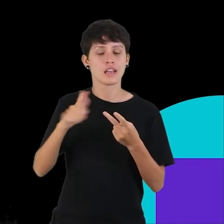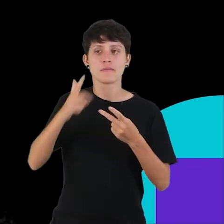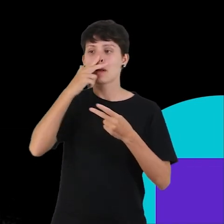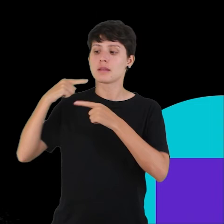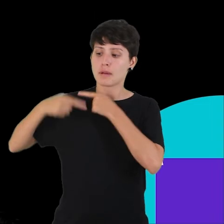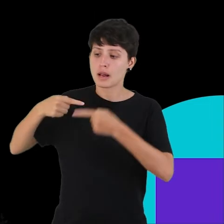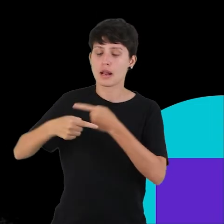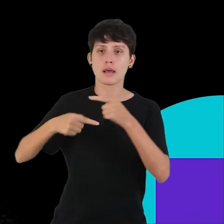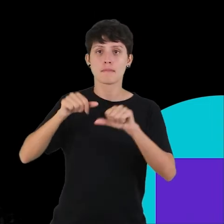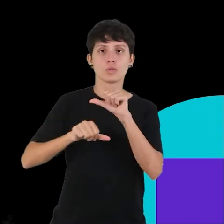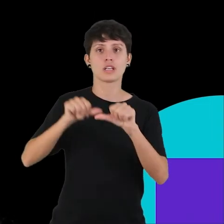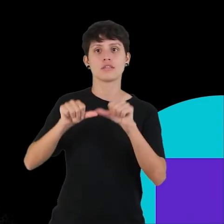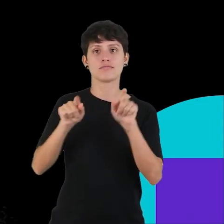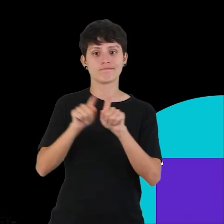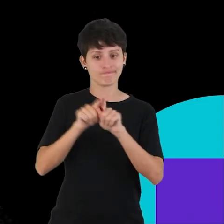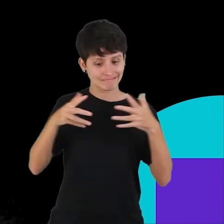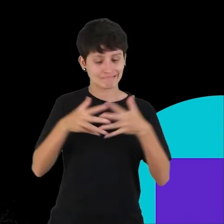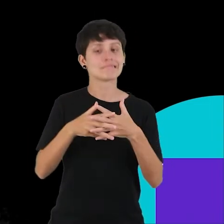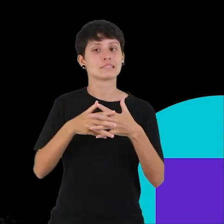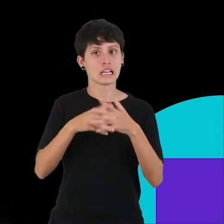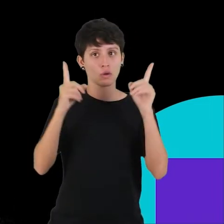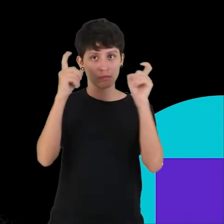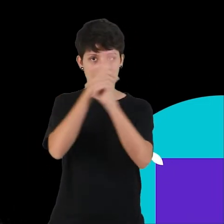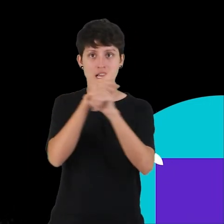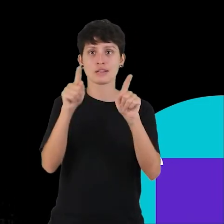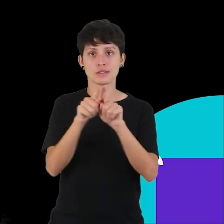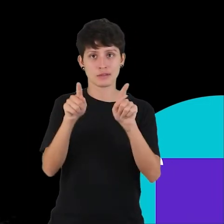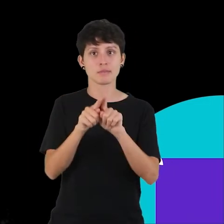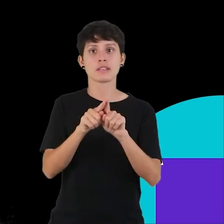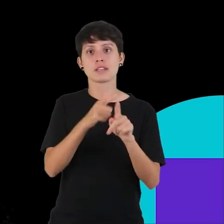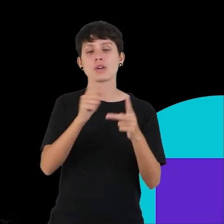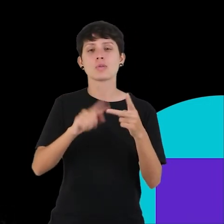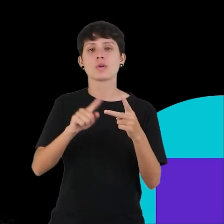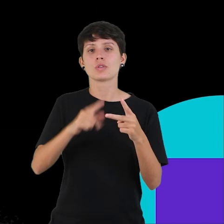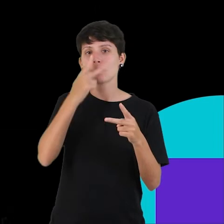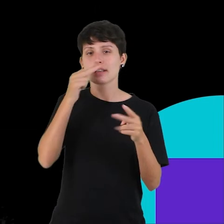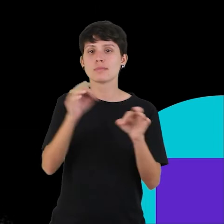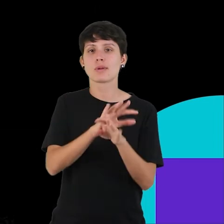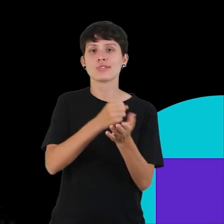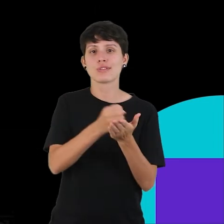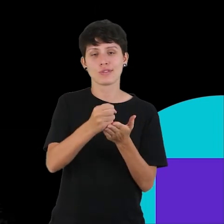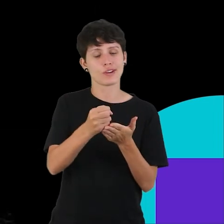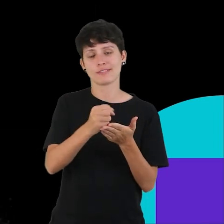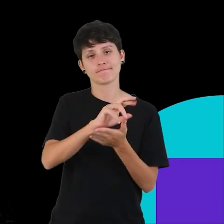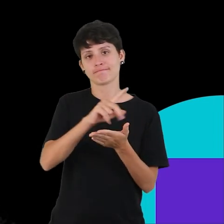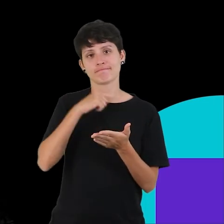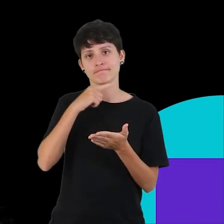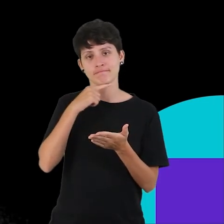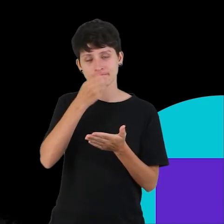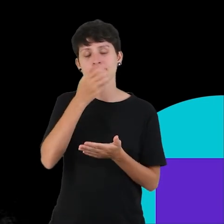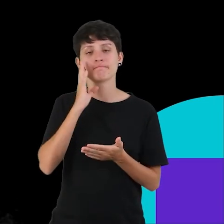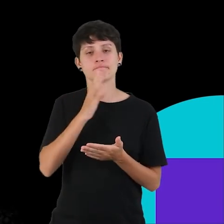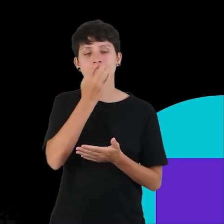hábito desde pequeno de consumir esses produtos que são vetores de risco de obesidade. Tem mais ainda